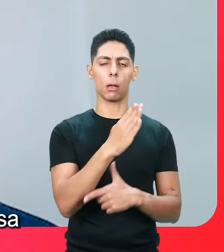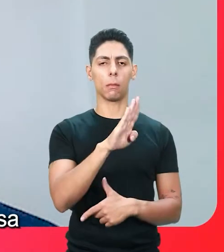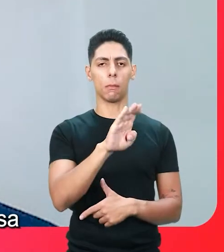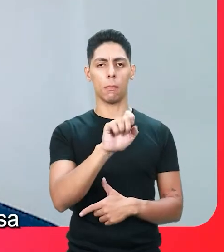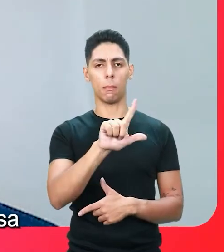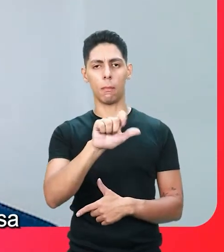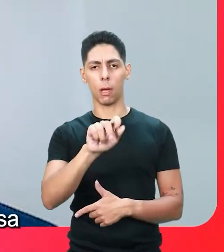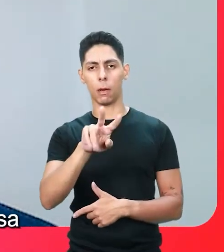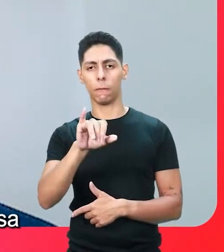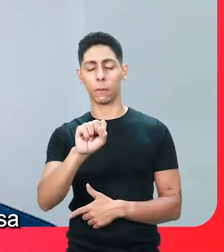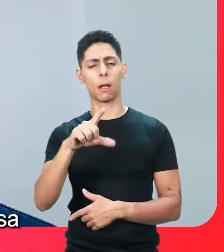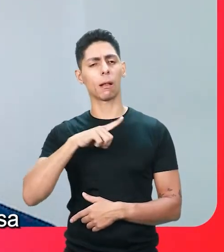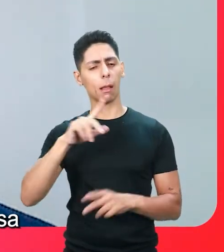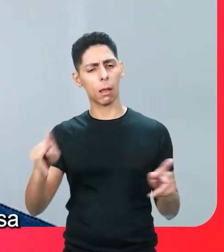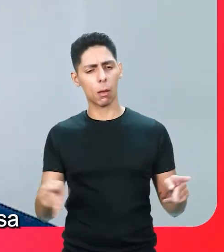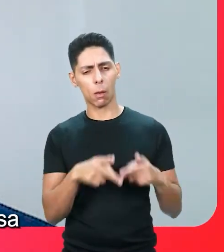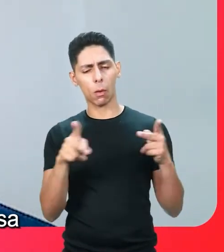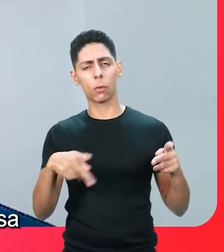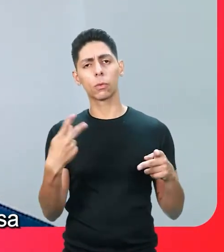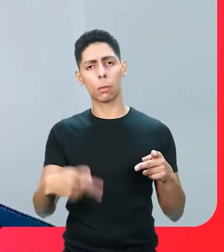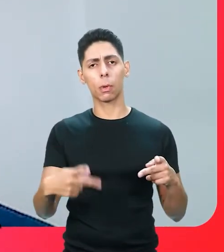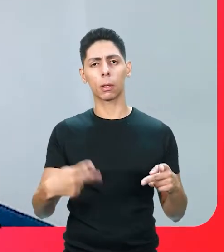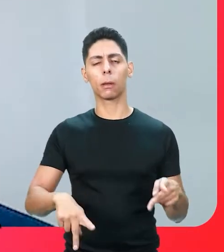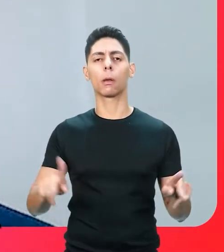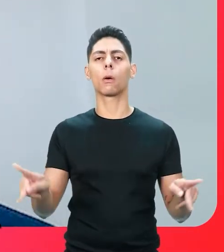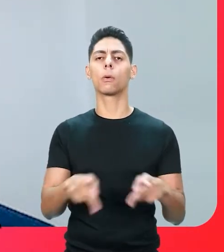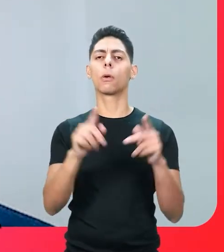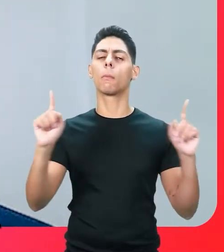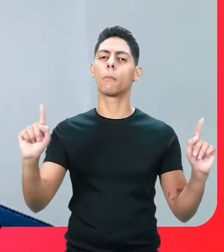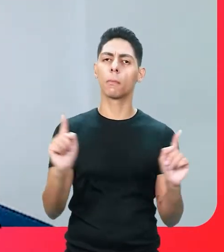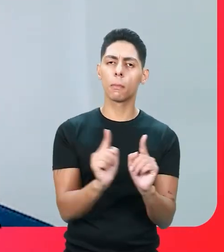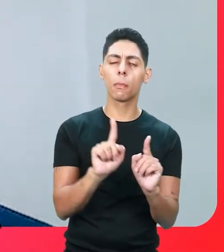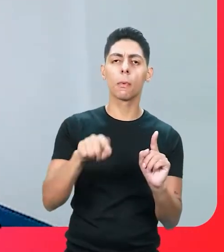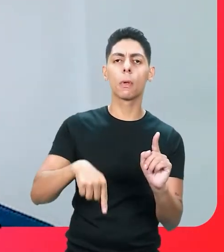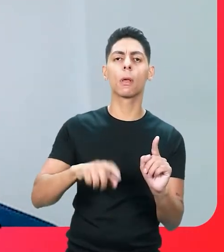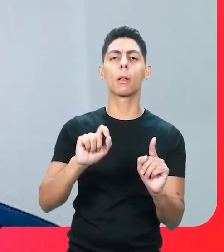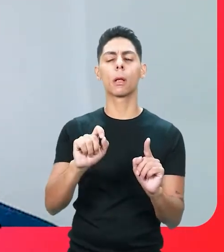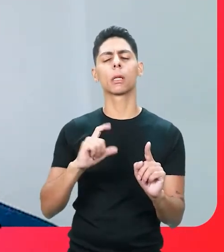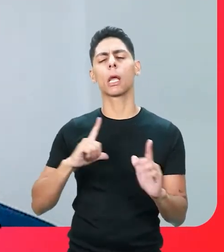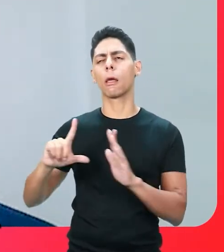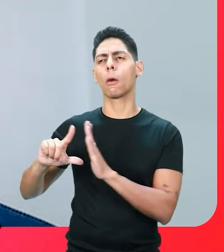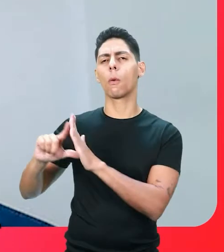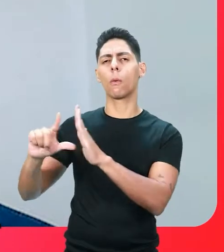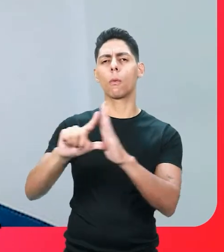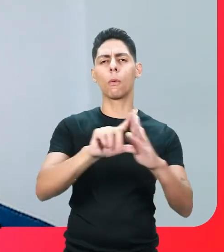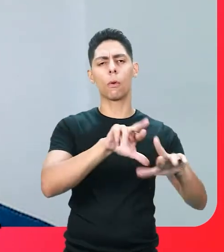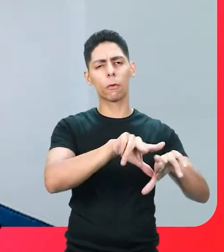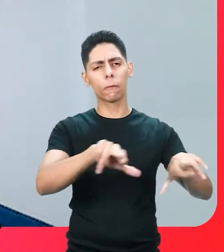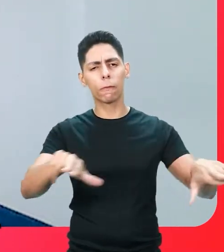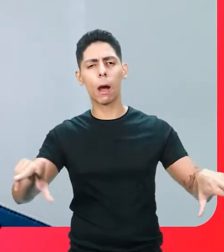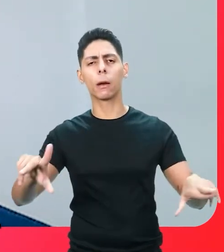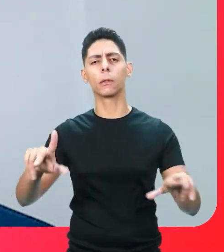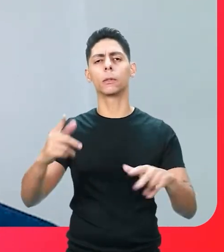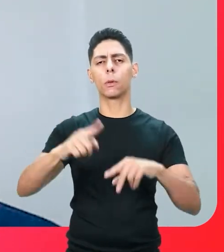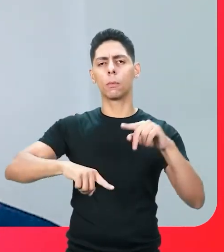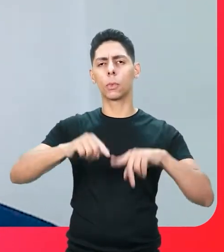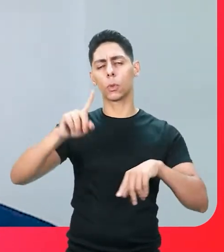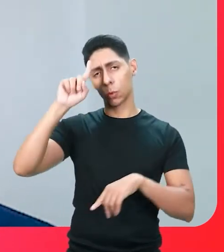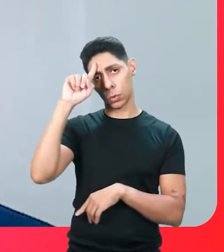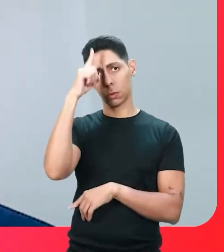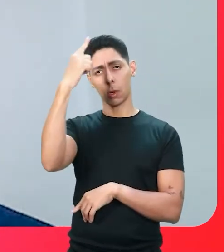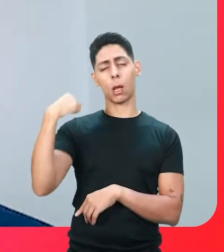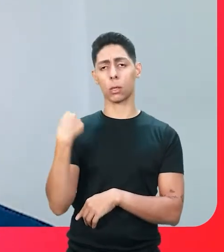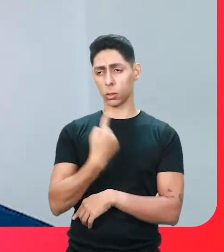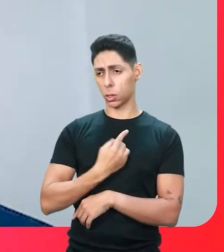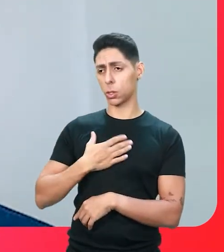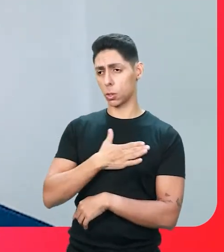Existe um shopping aqui, é um mini shopping, que eu e minha esposa gostamos de ir, porque tem umas lojinhas que tem os produtos naturais que a gente gosta e tal, mas